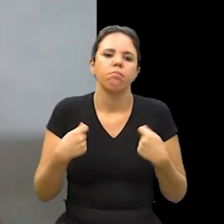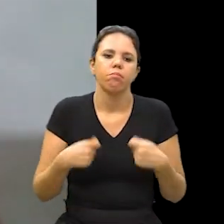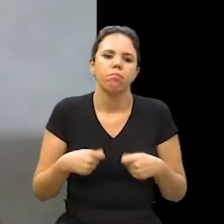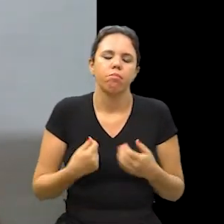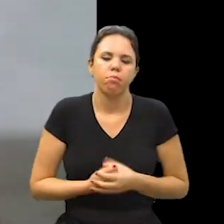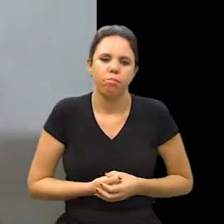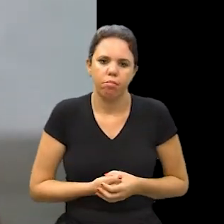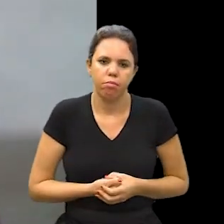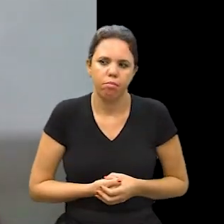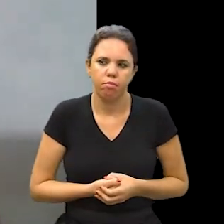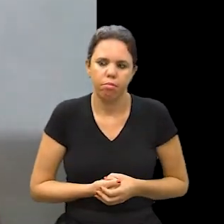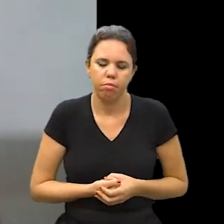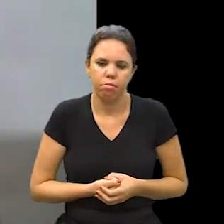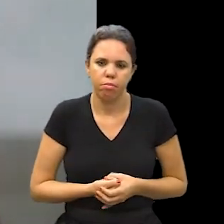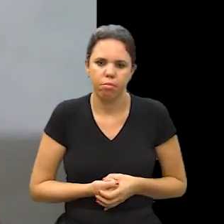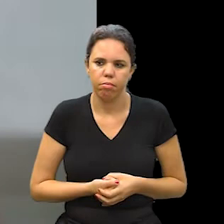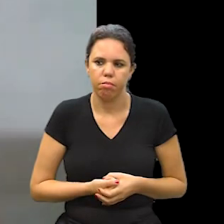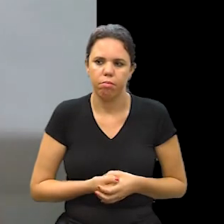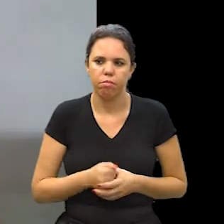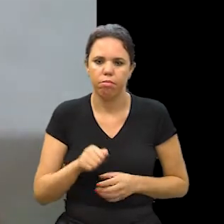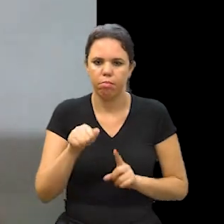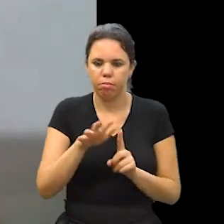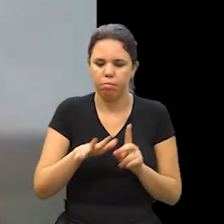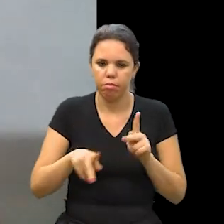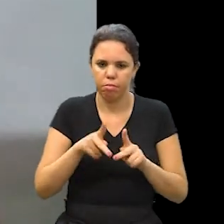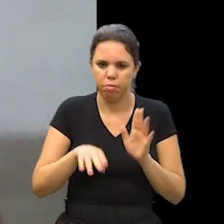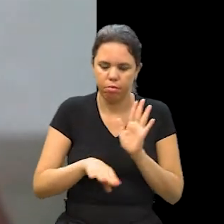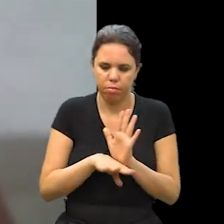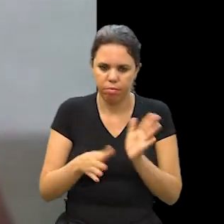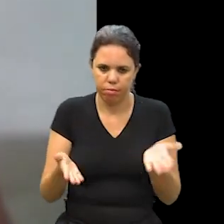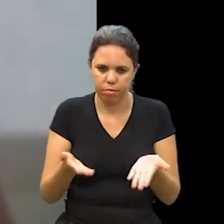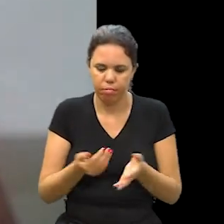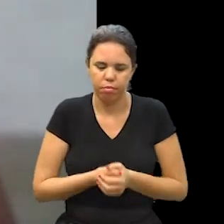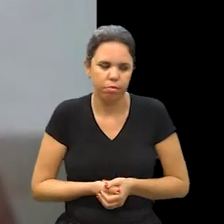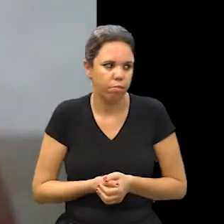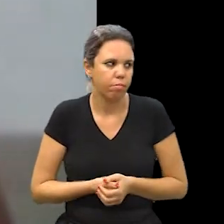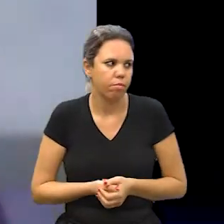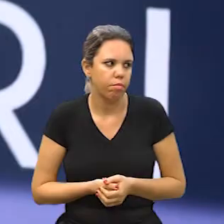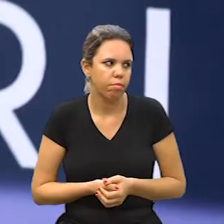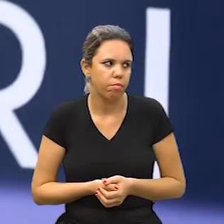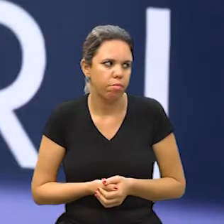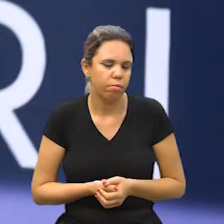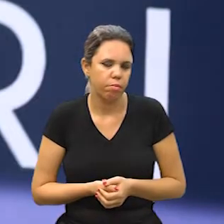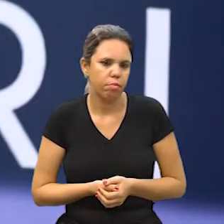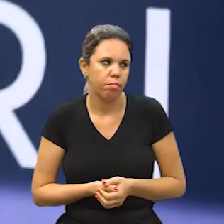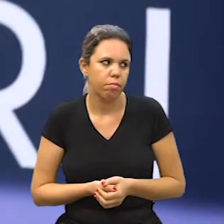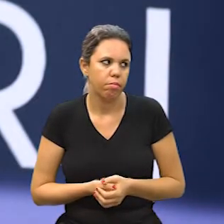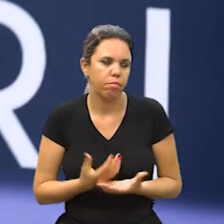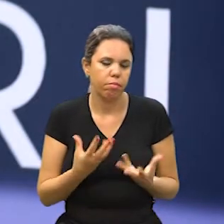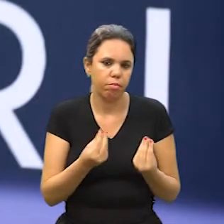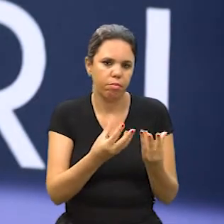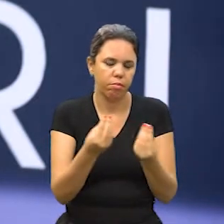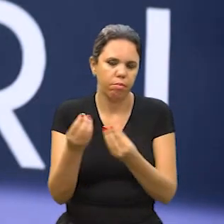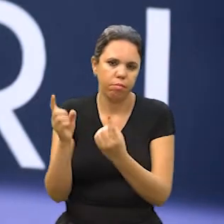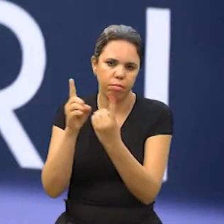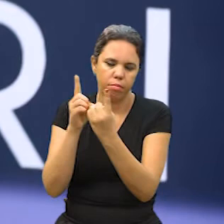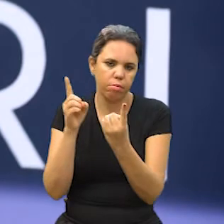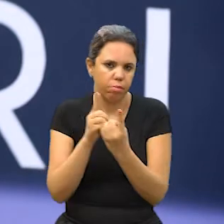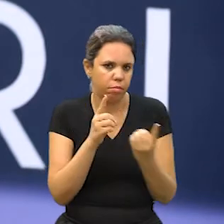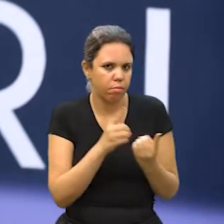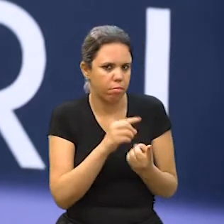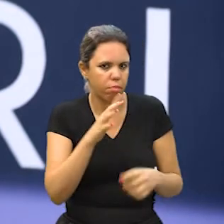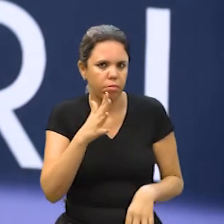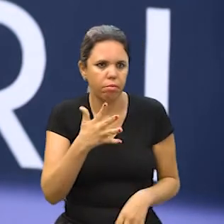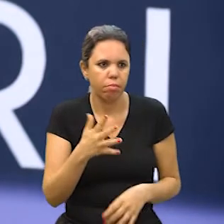né, que a sociedade aí continue nos ajudando, com certeza. E são muitos atendimentos, Márcia? Tem